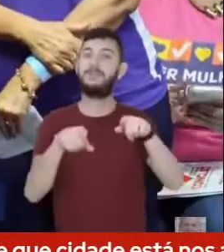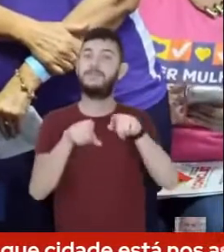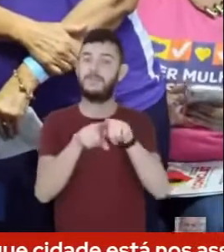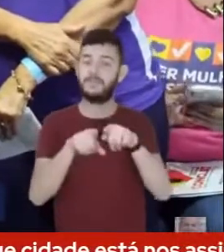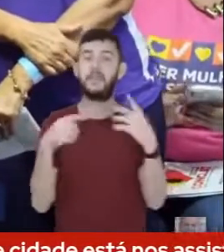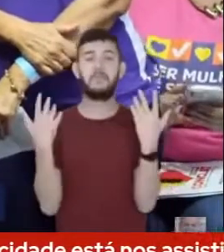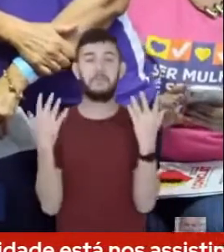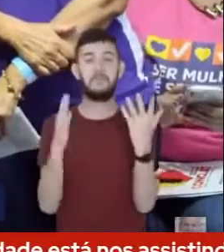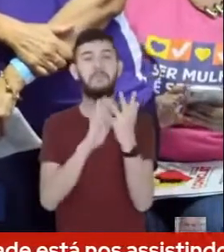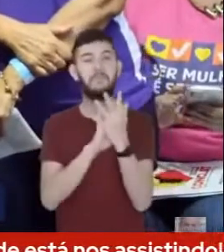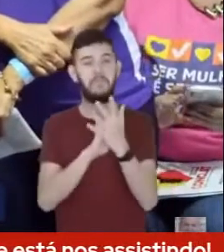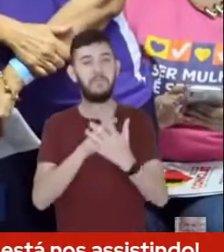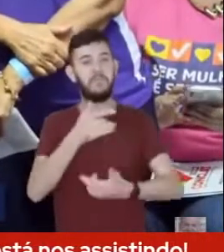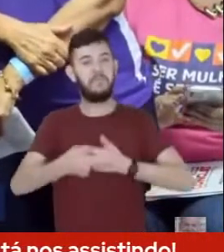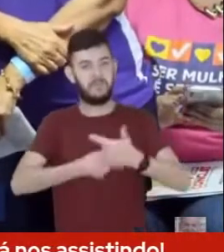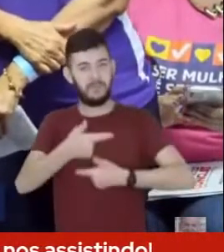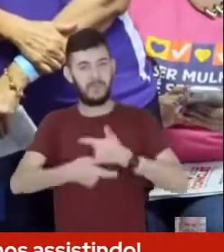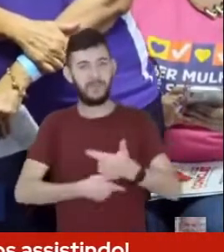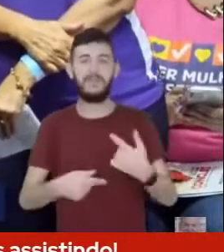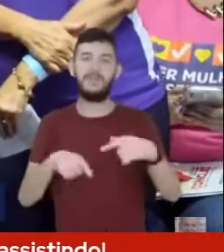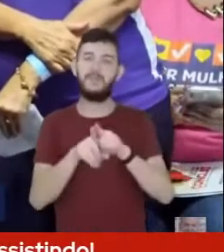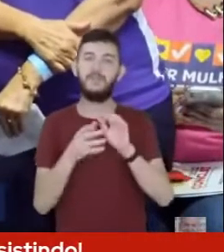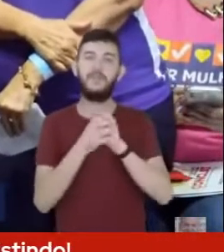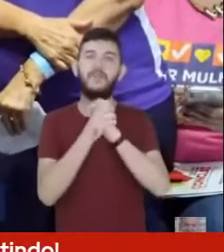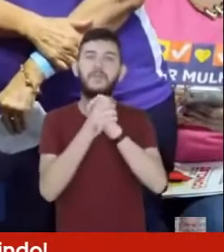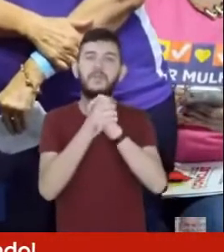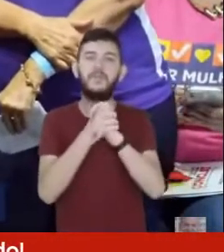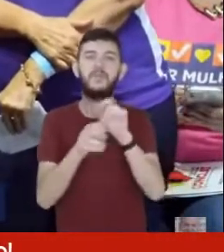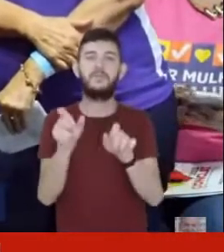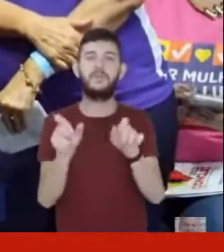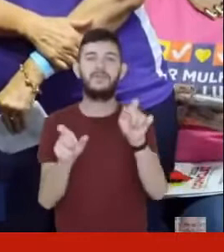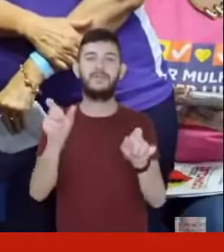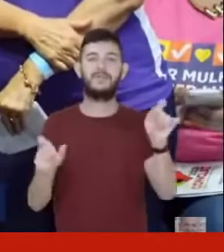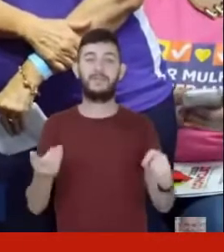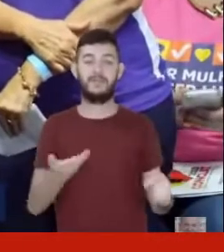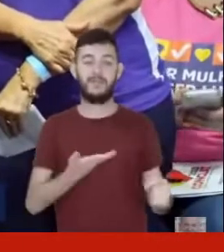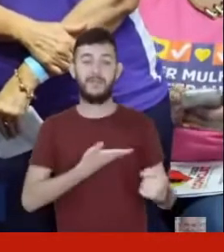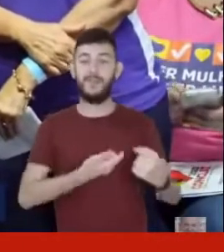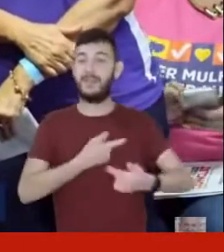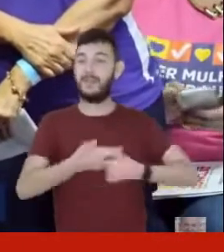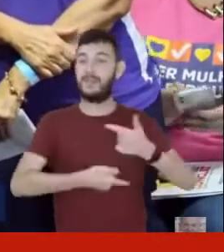Quero cumprimentar os companheiros dos telefônicos que aqui